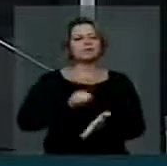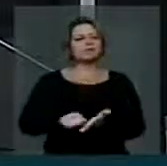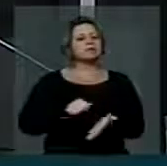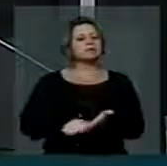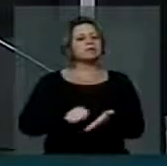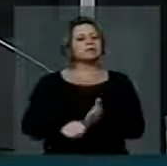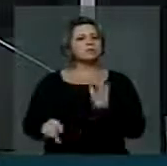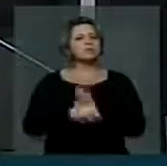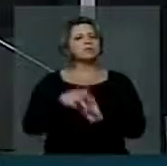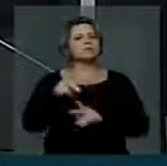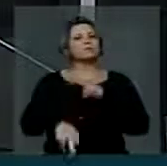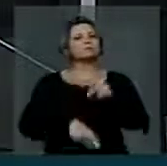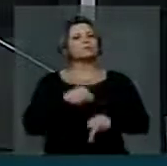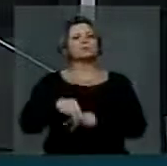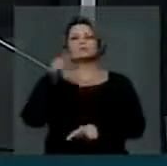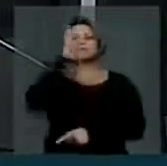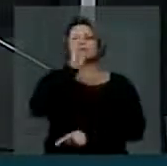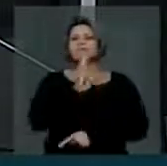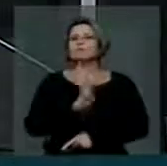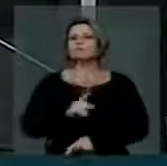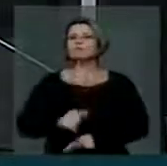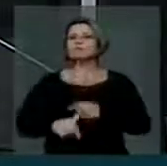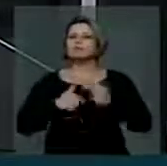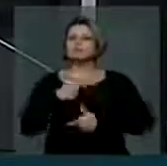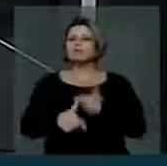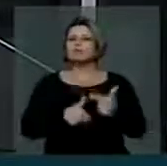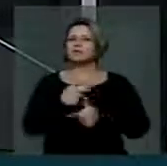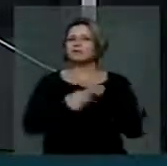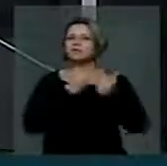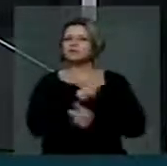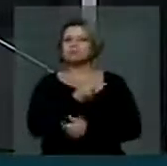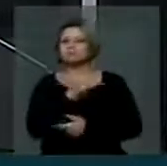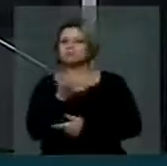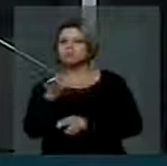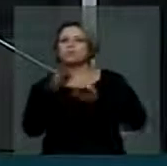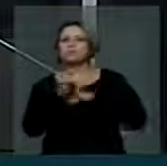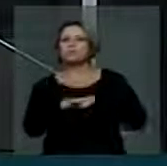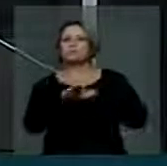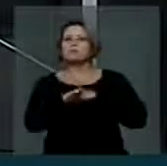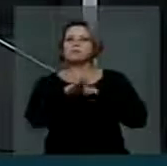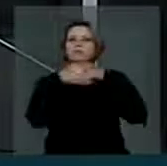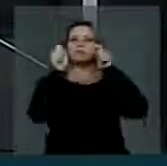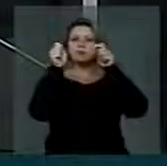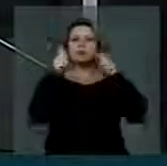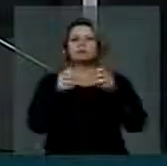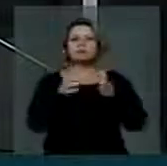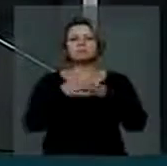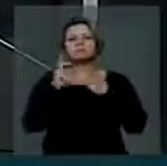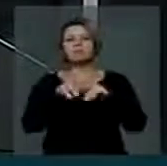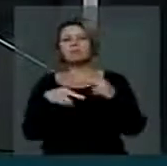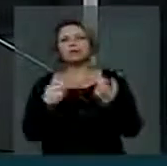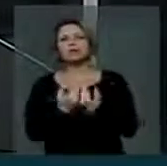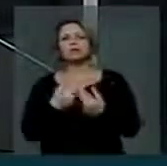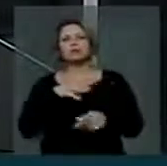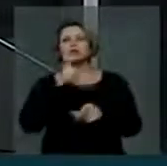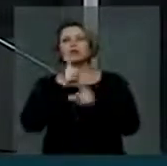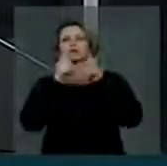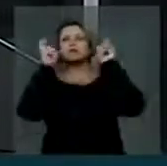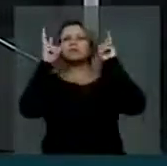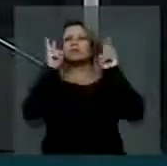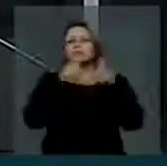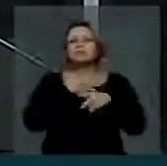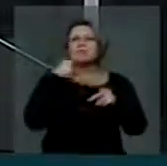gente brasileira, através de suas incontáveis manifestações, assembleias, encontros temáticos